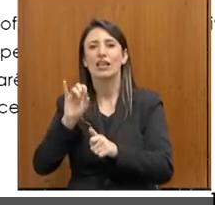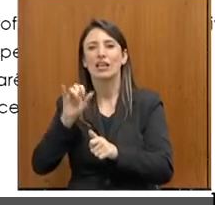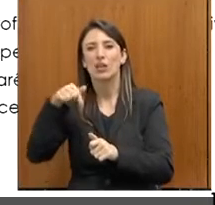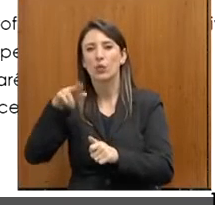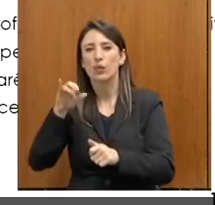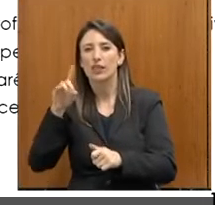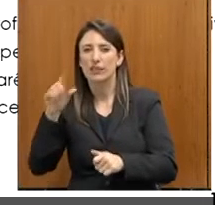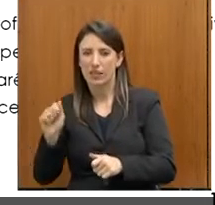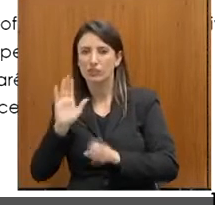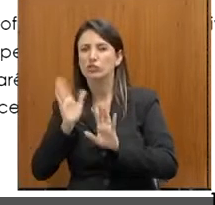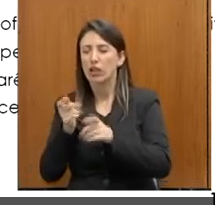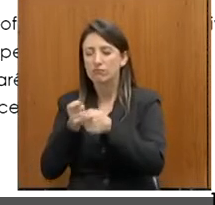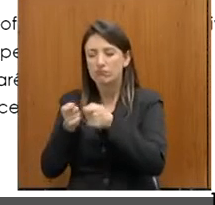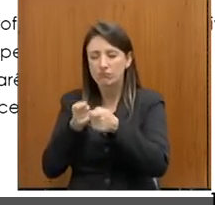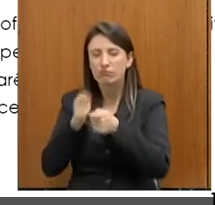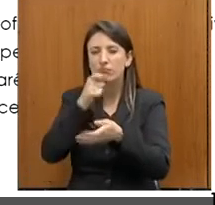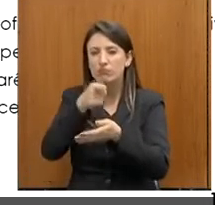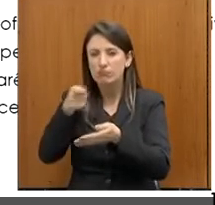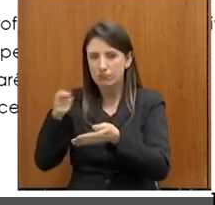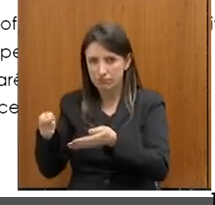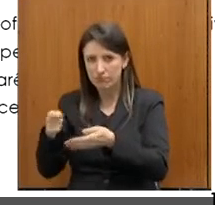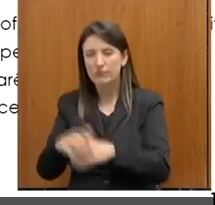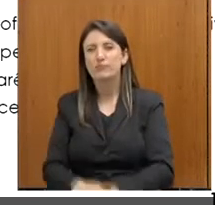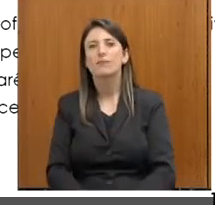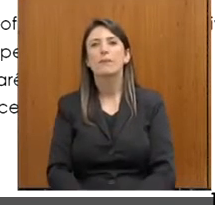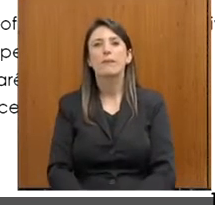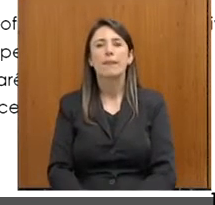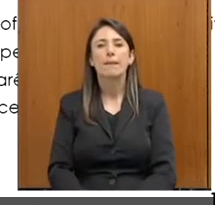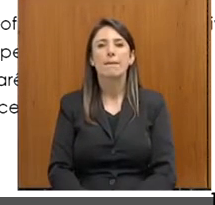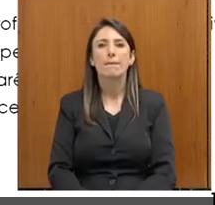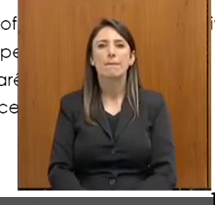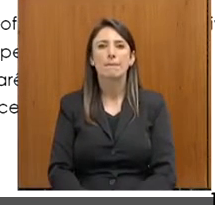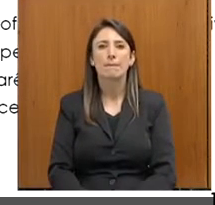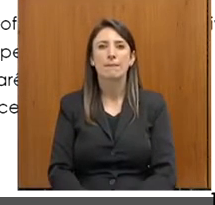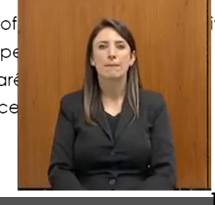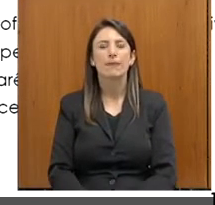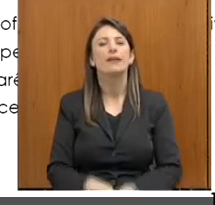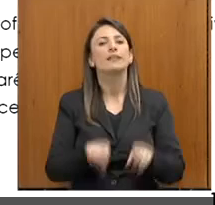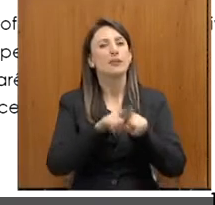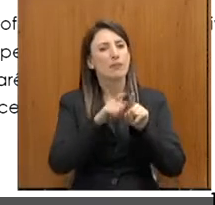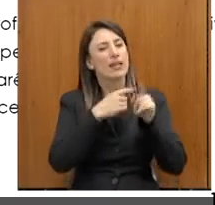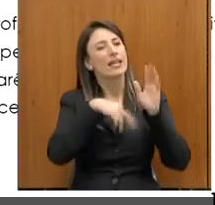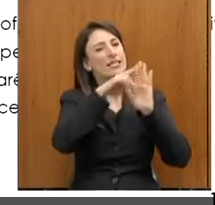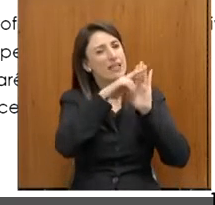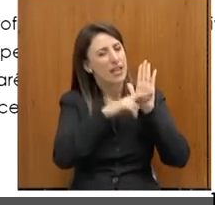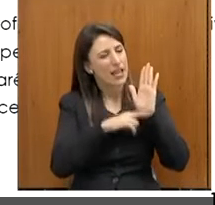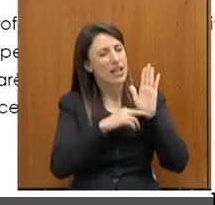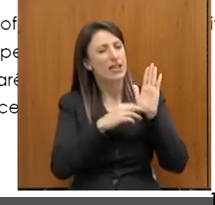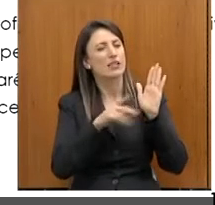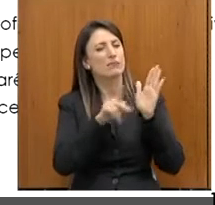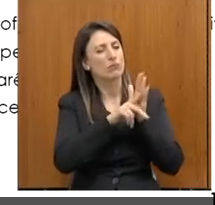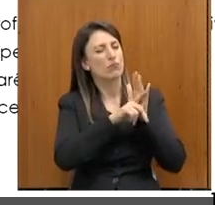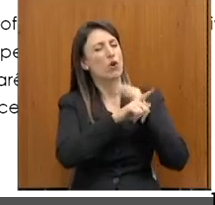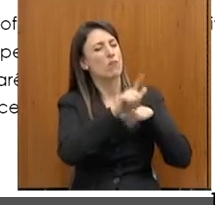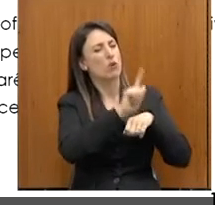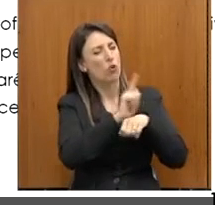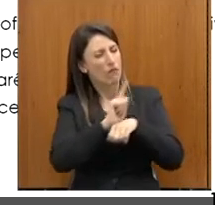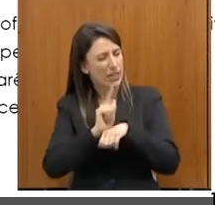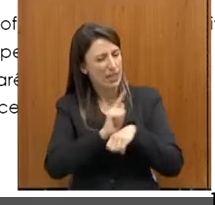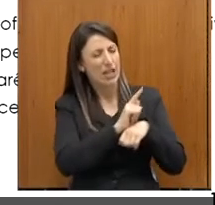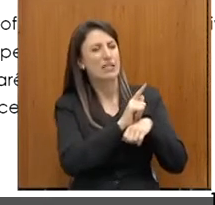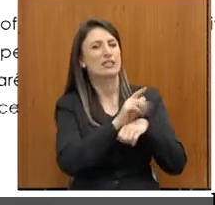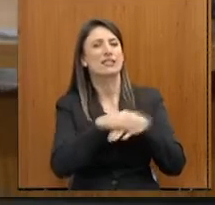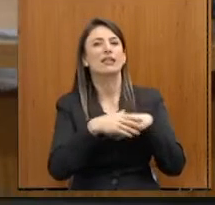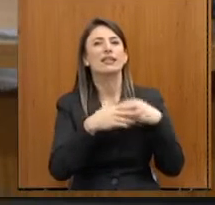eu queria destacar também e as nossas regras de governança de você amiga que é importante sempre lembrar né o